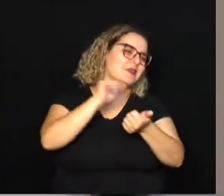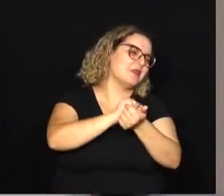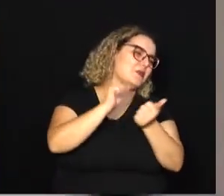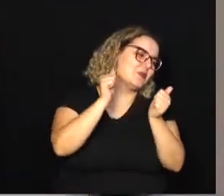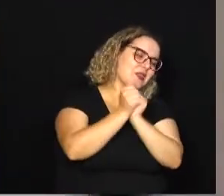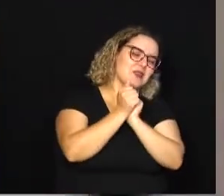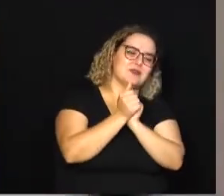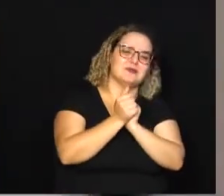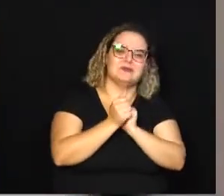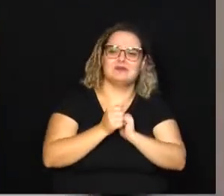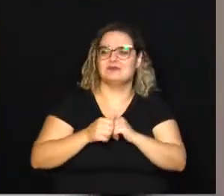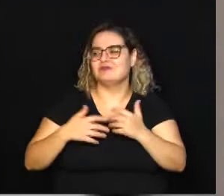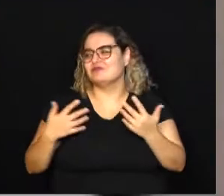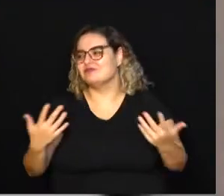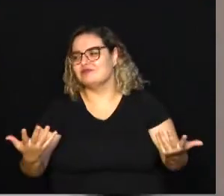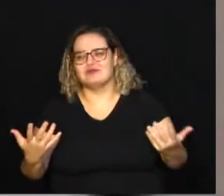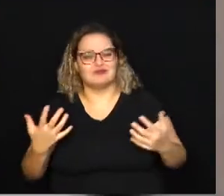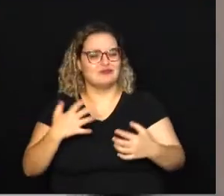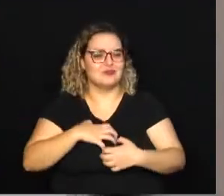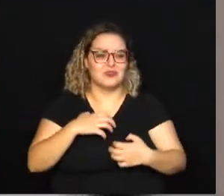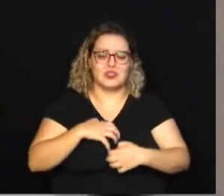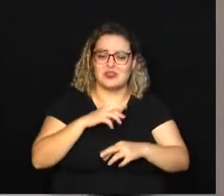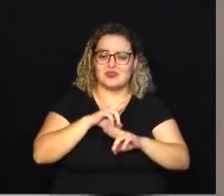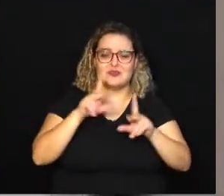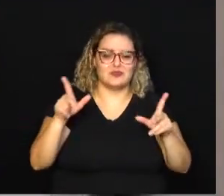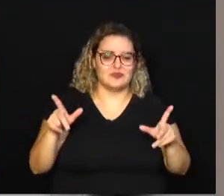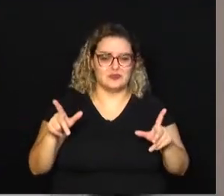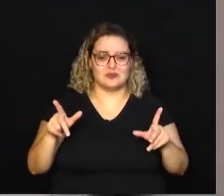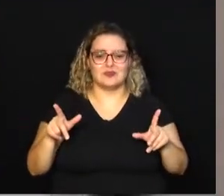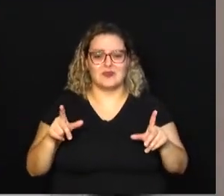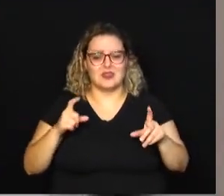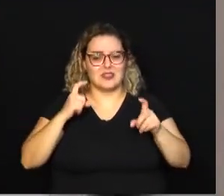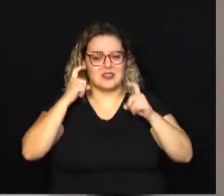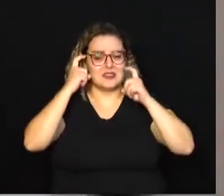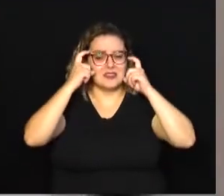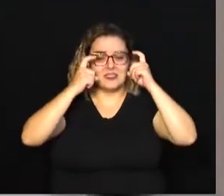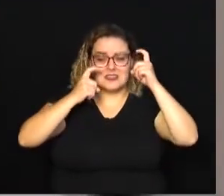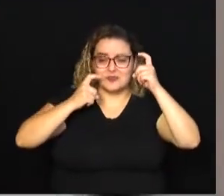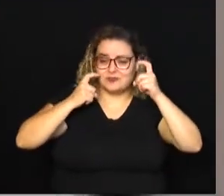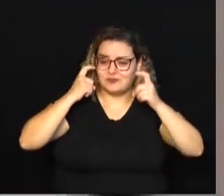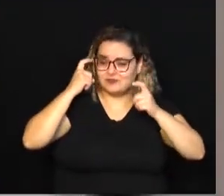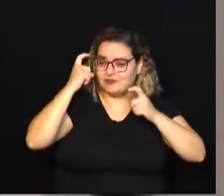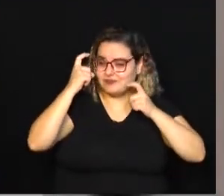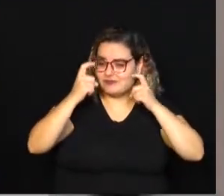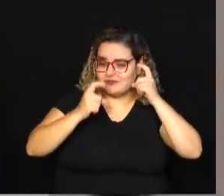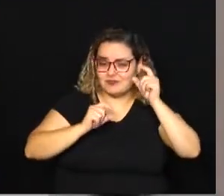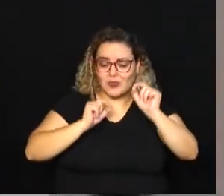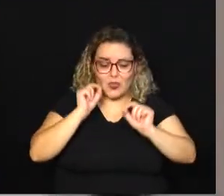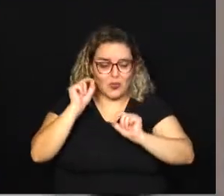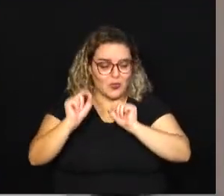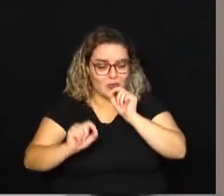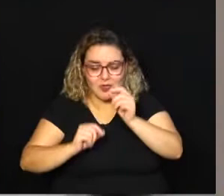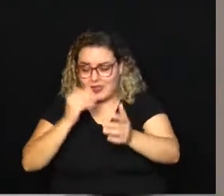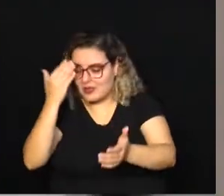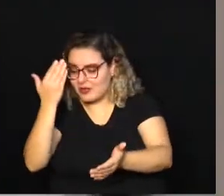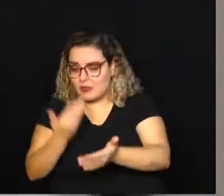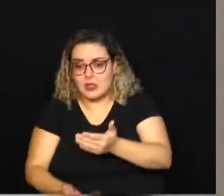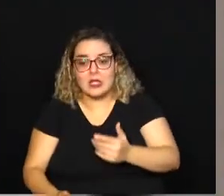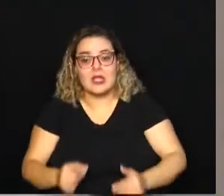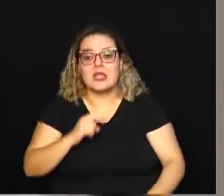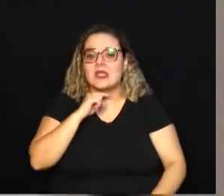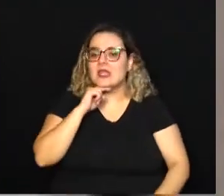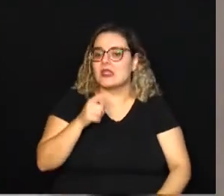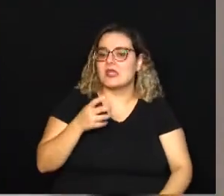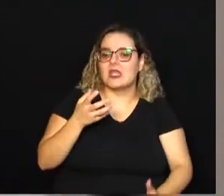assim, e aquela preocupação acentuada no que ele perdeu. Ninguém quer